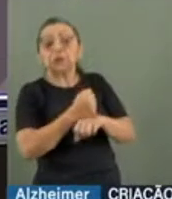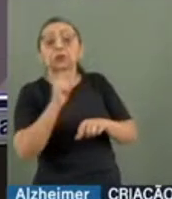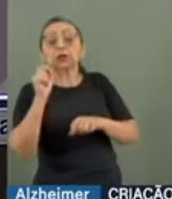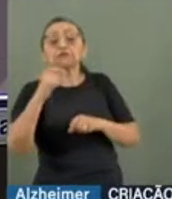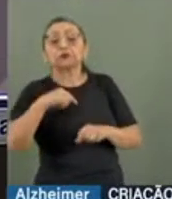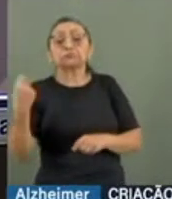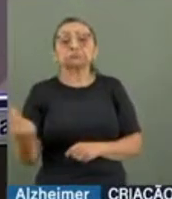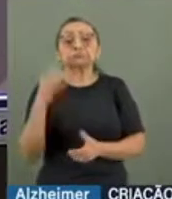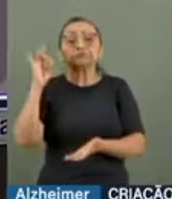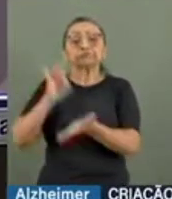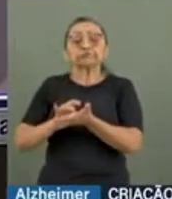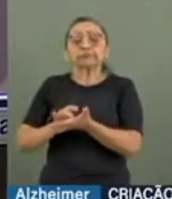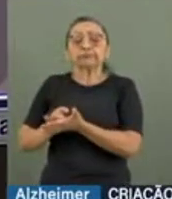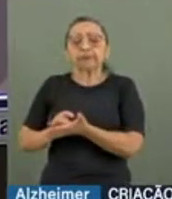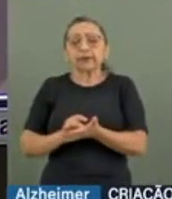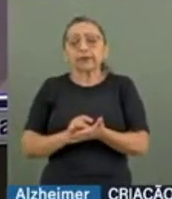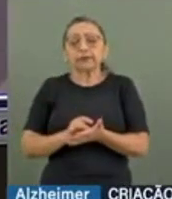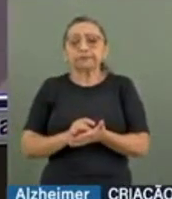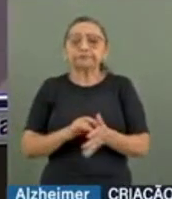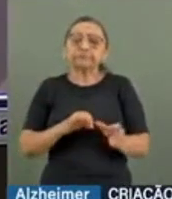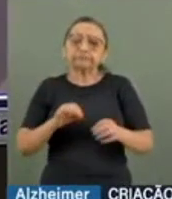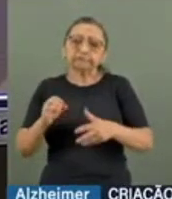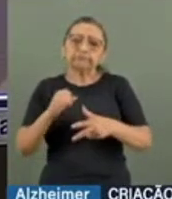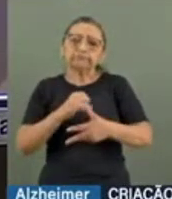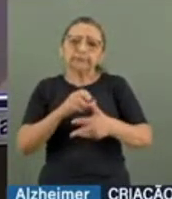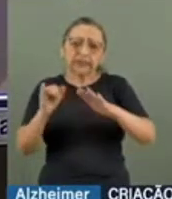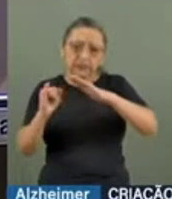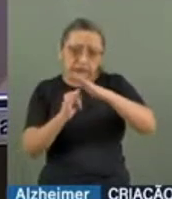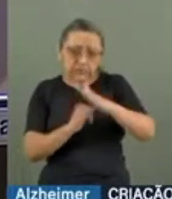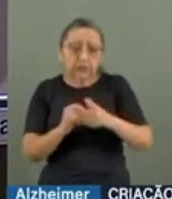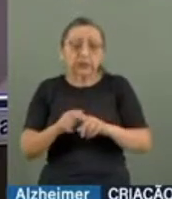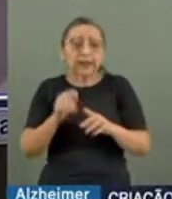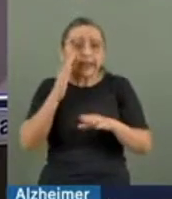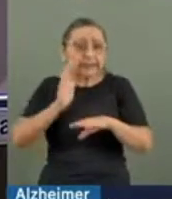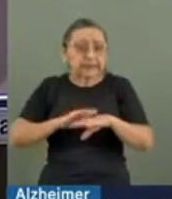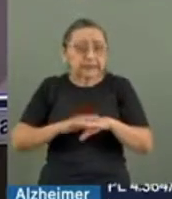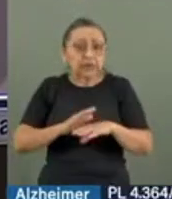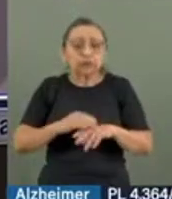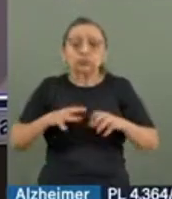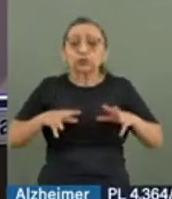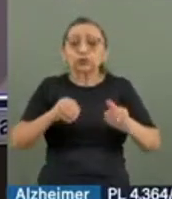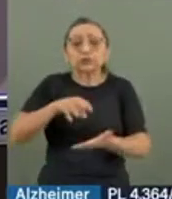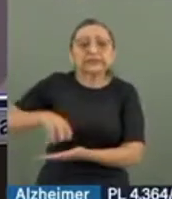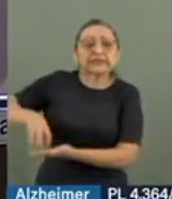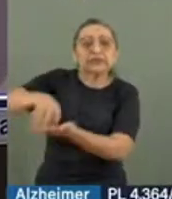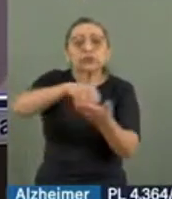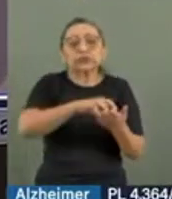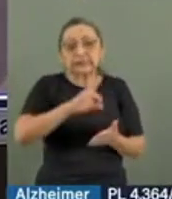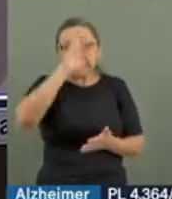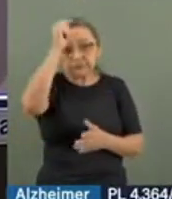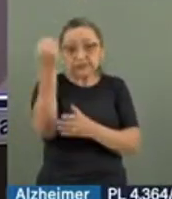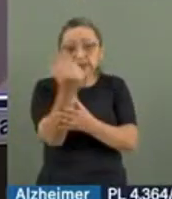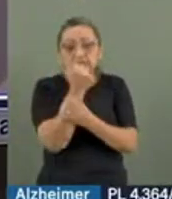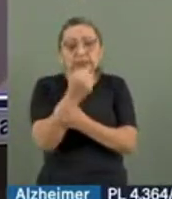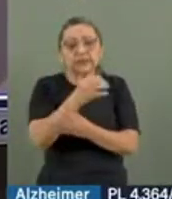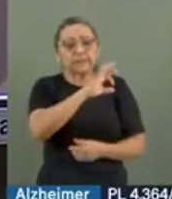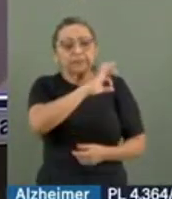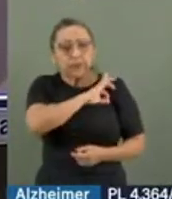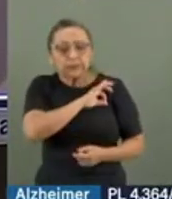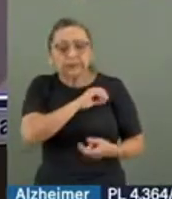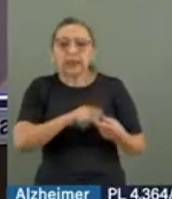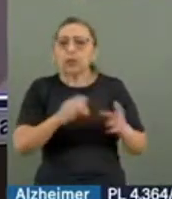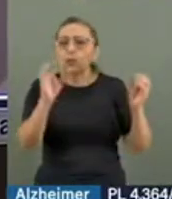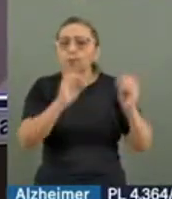solidez de nosso arranjo institucional. A ação saneadora dos setores das forças de segurança policiais que